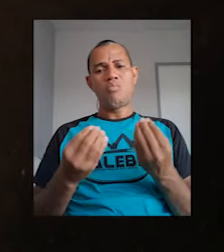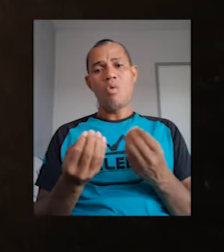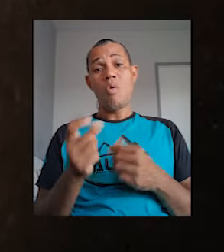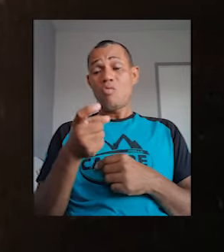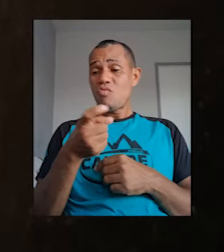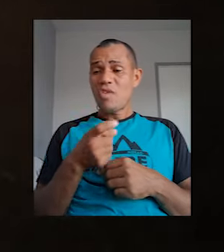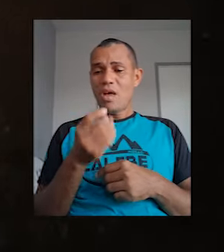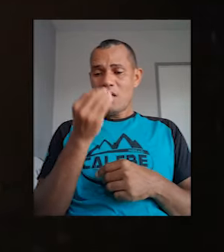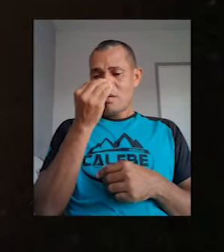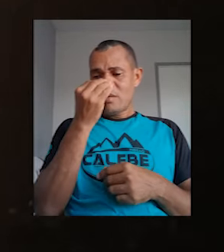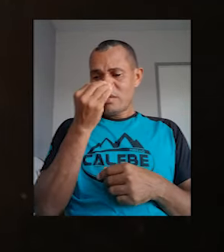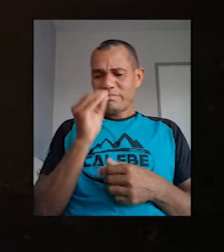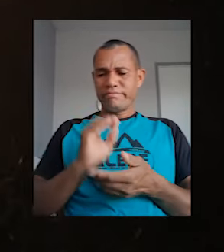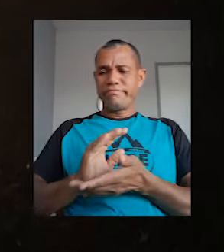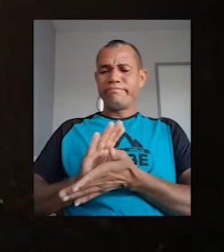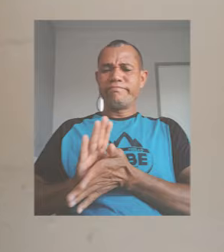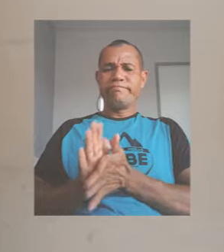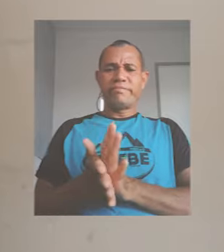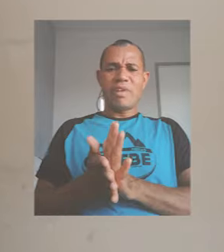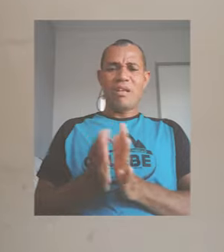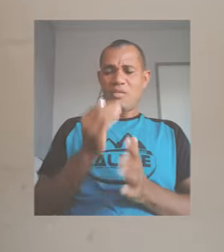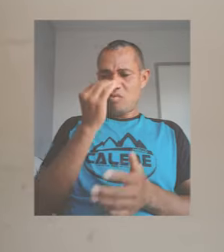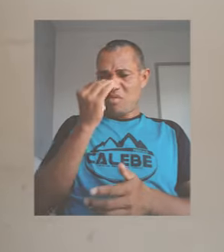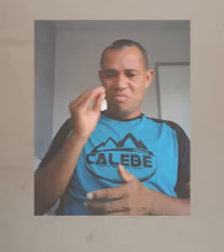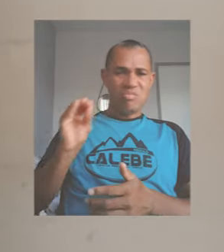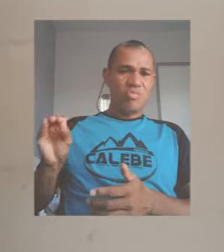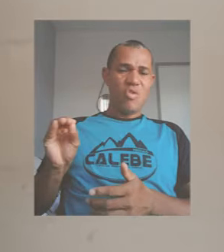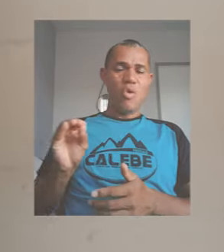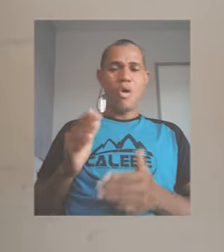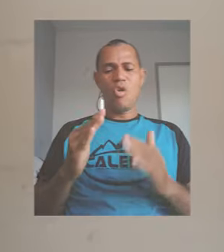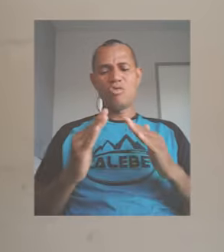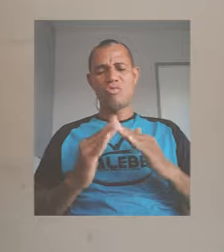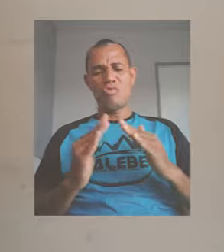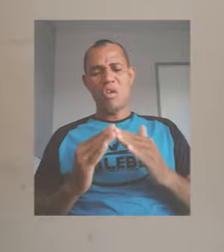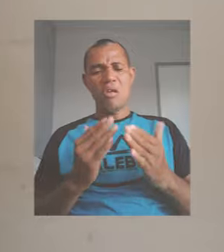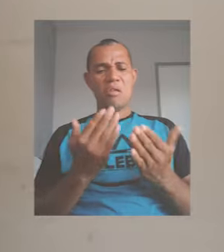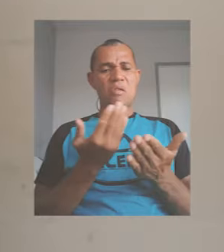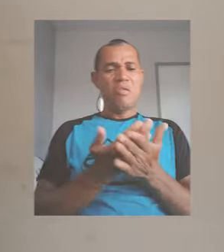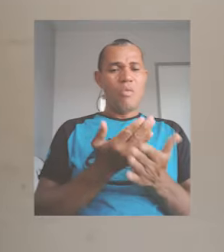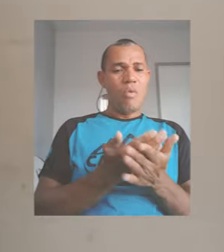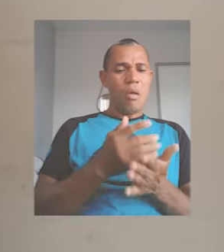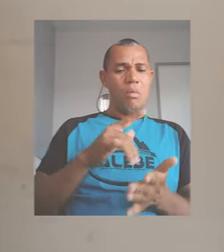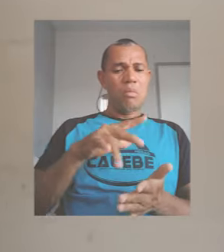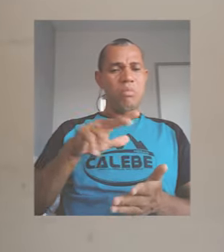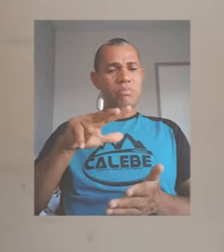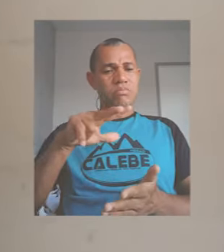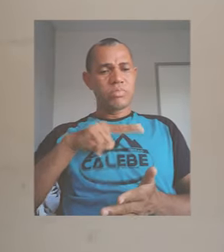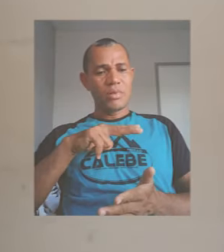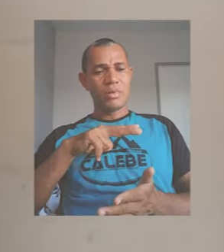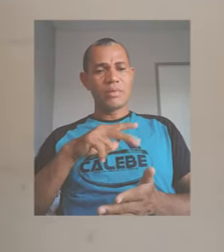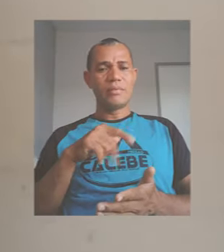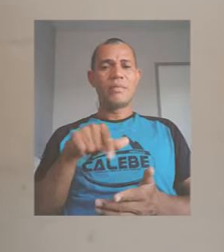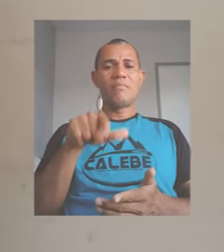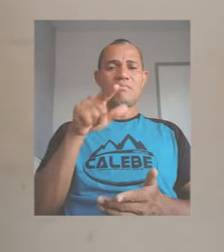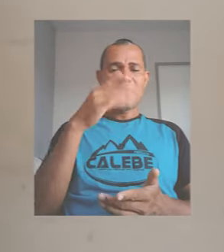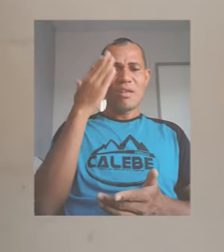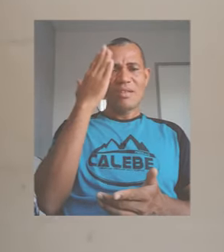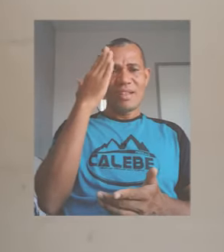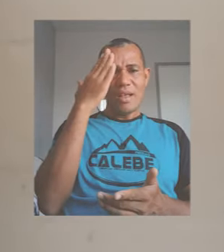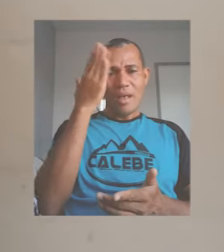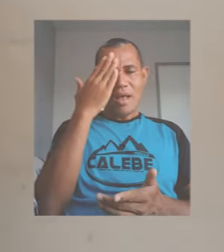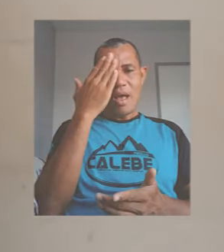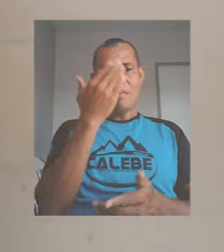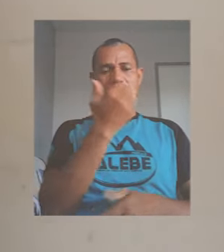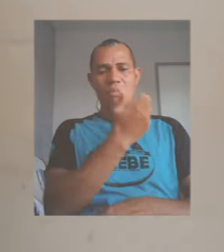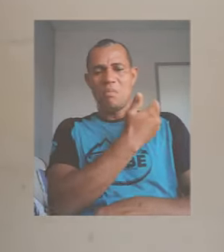excluído. Estudei muito tempo numa escola particular como bolsista. Então, eu sei